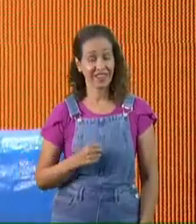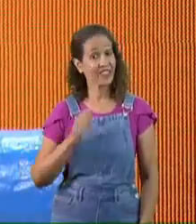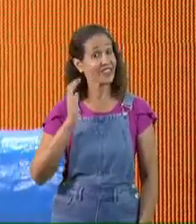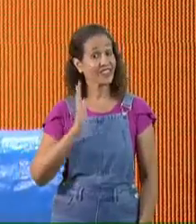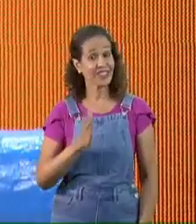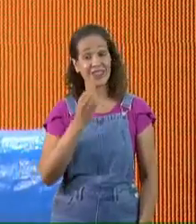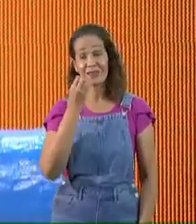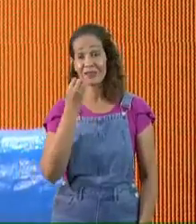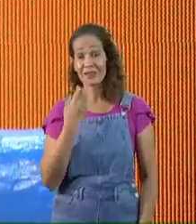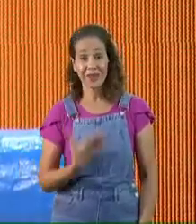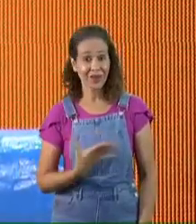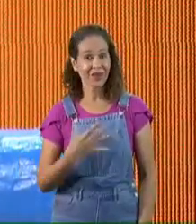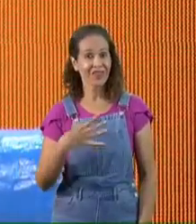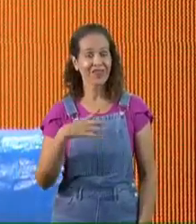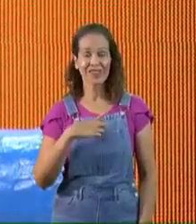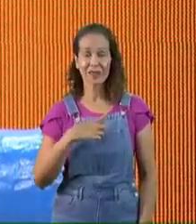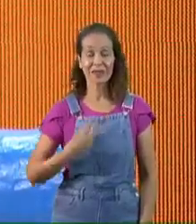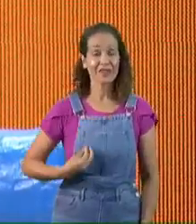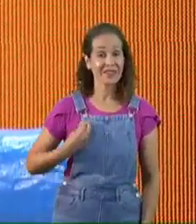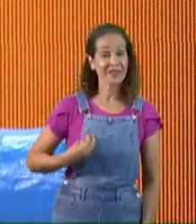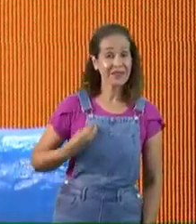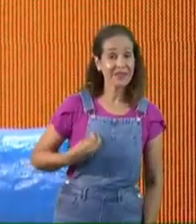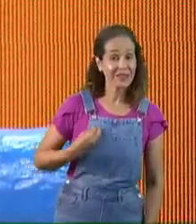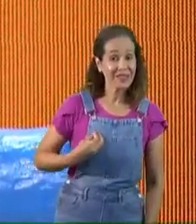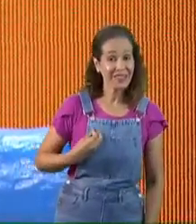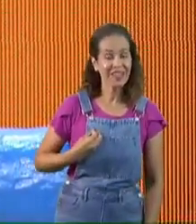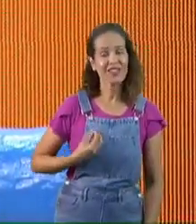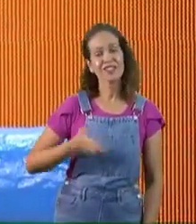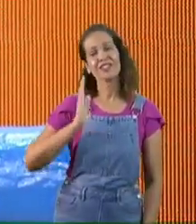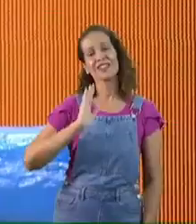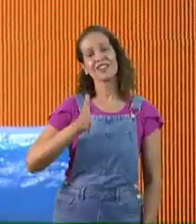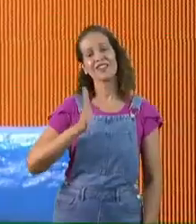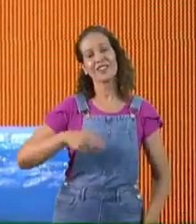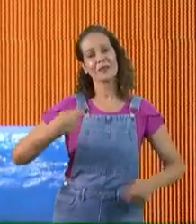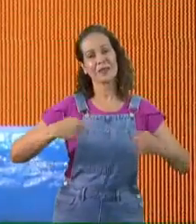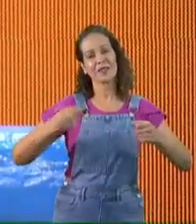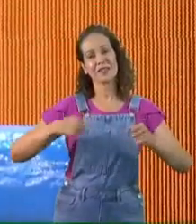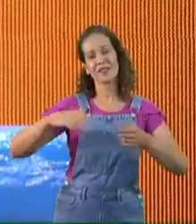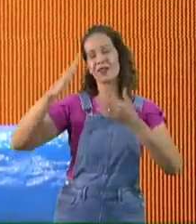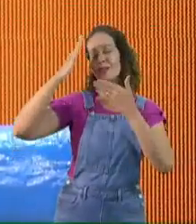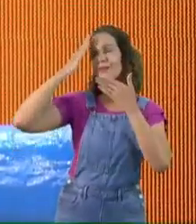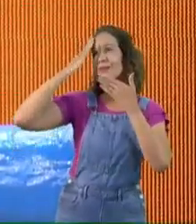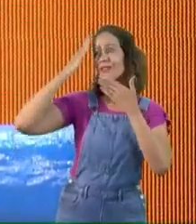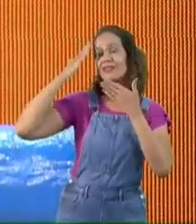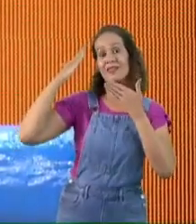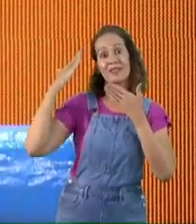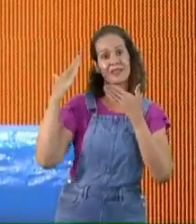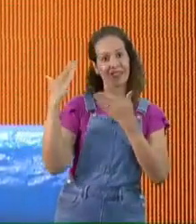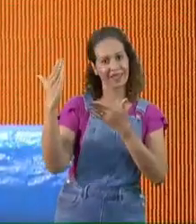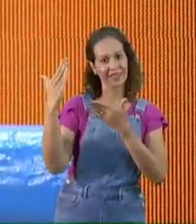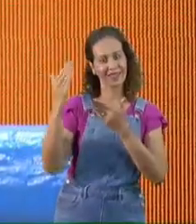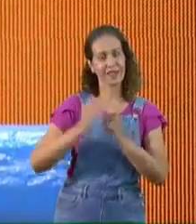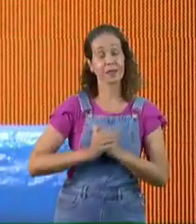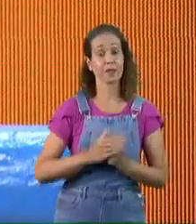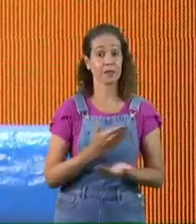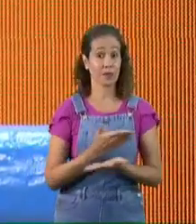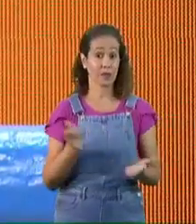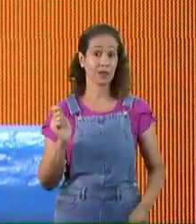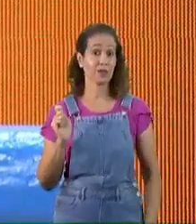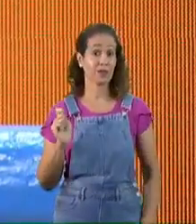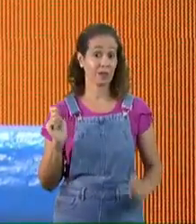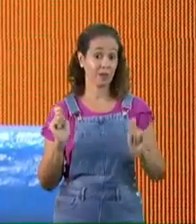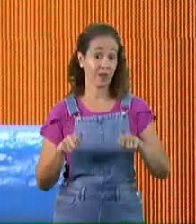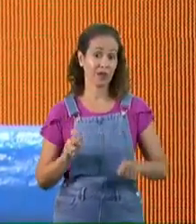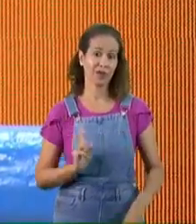respirarmos, temos o fôlego de vida, já é motivo de nós sermos muito, muito grato. Vocês podem continuar